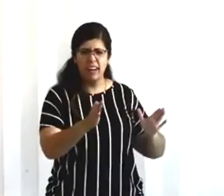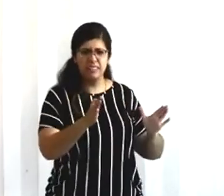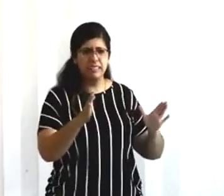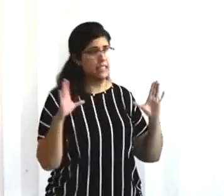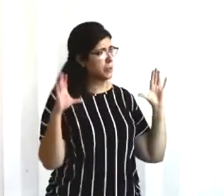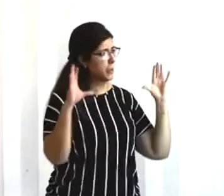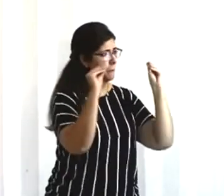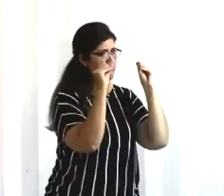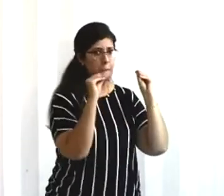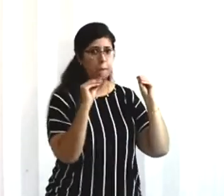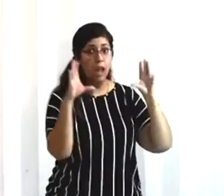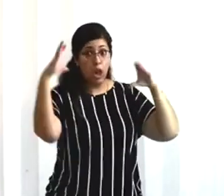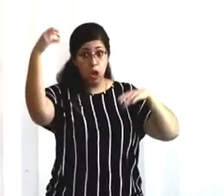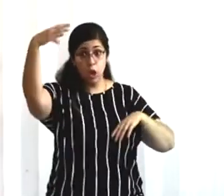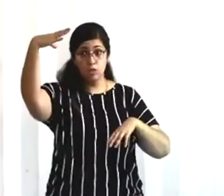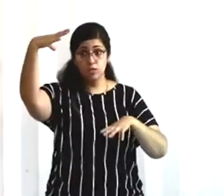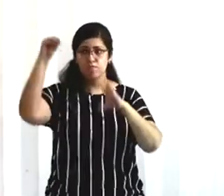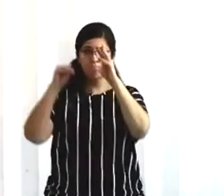o dia todo.